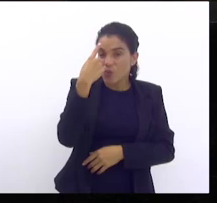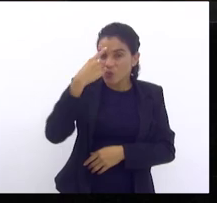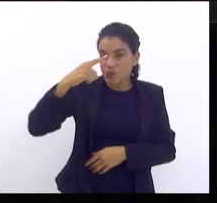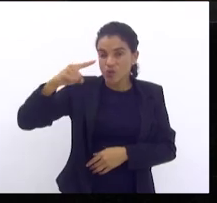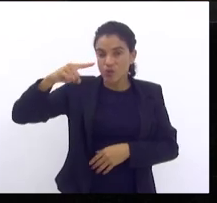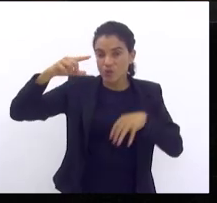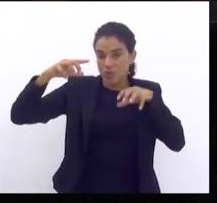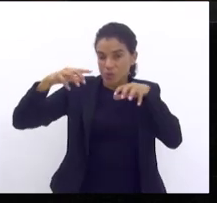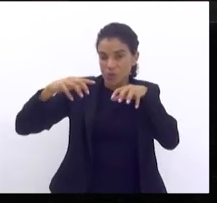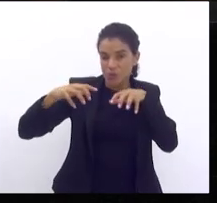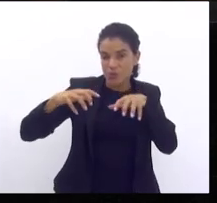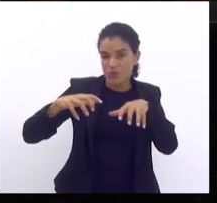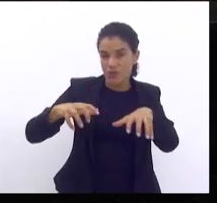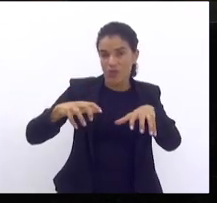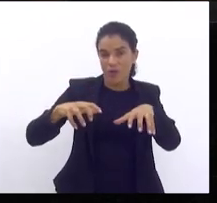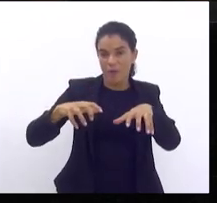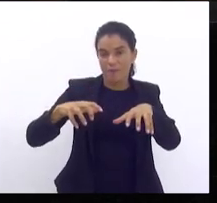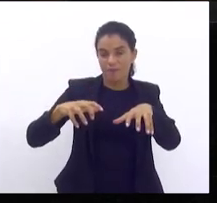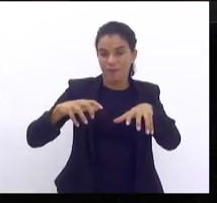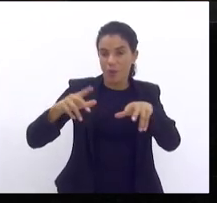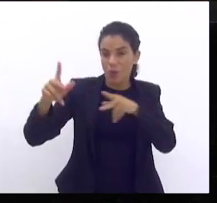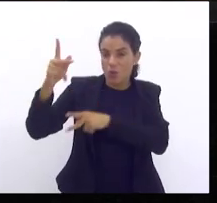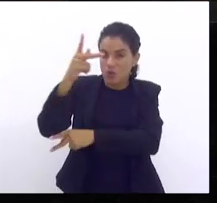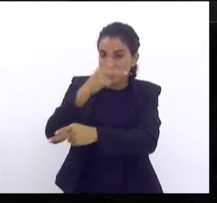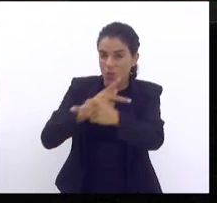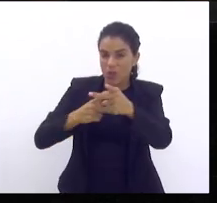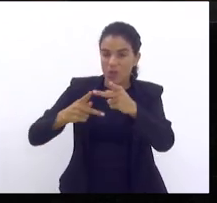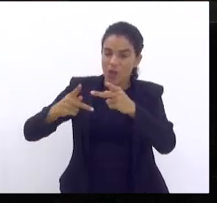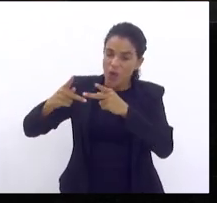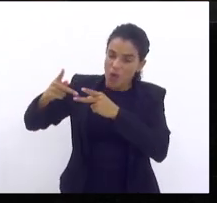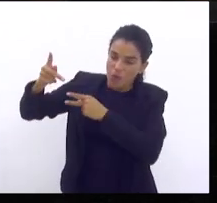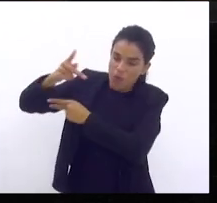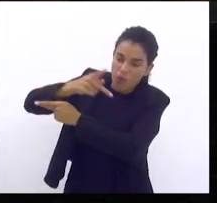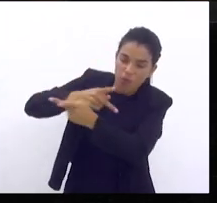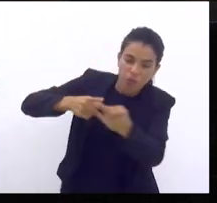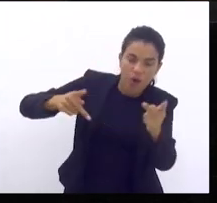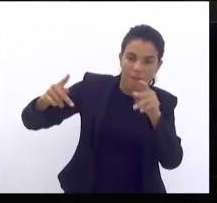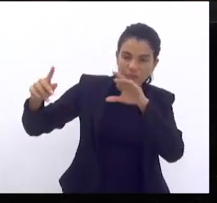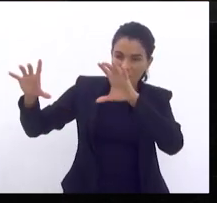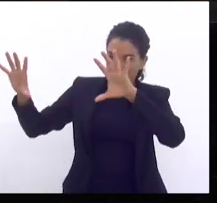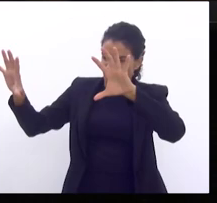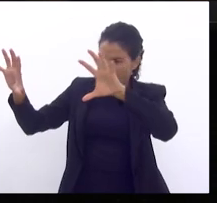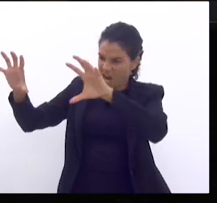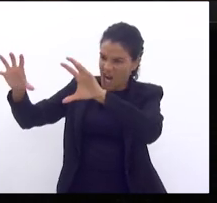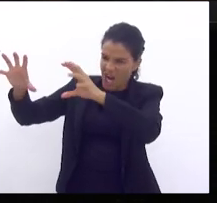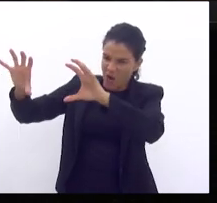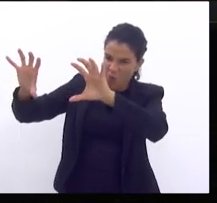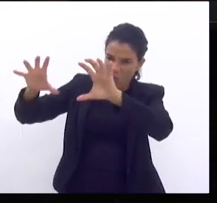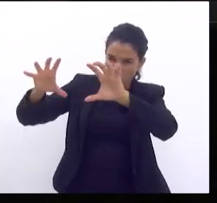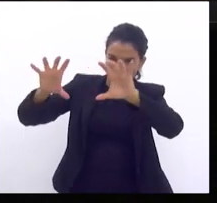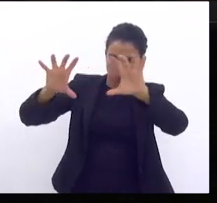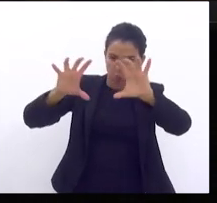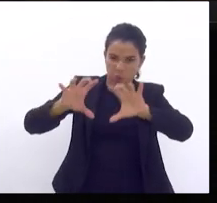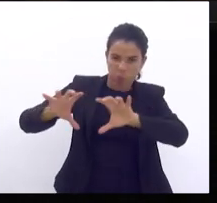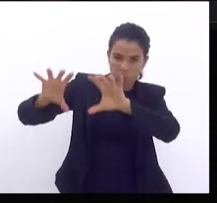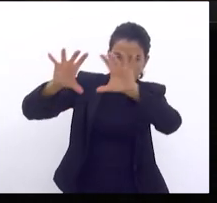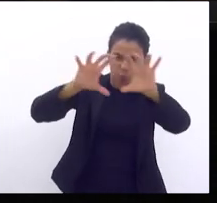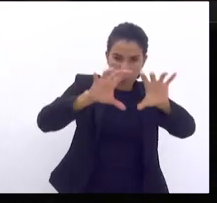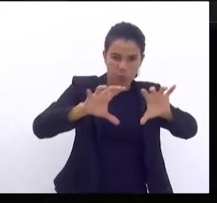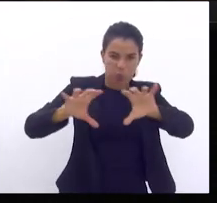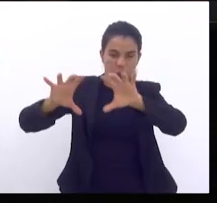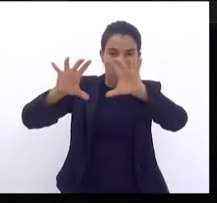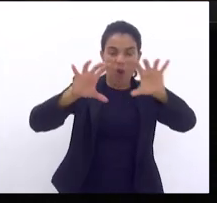horas esse Ciclone trouxe nuvens carregadas aquilo que eu chamo de cúmulos nimbos choveu em